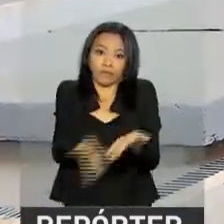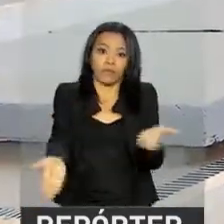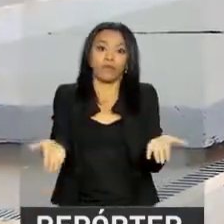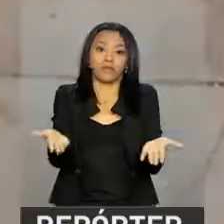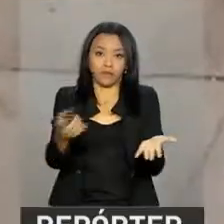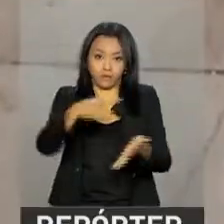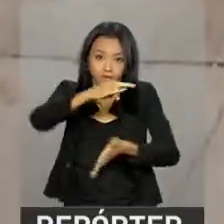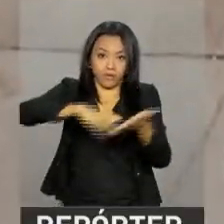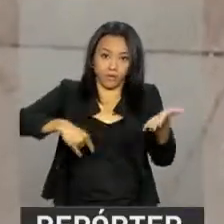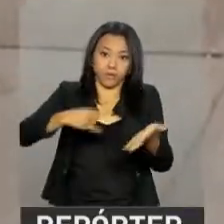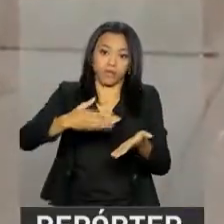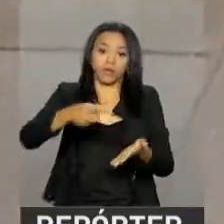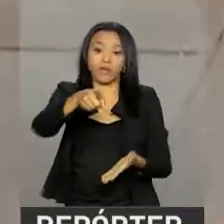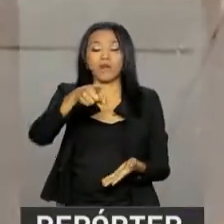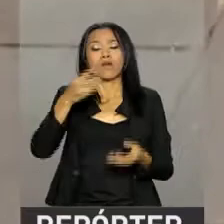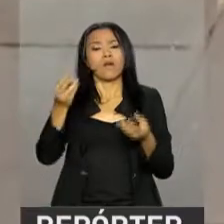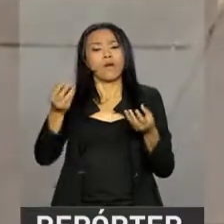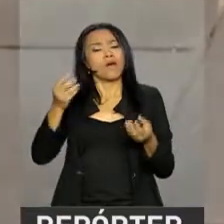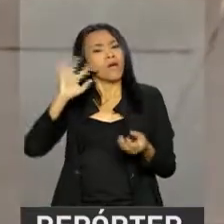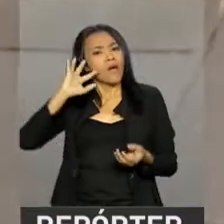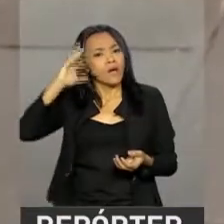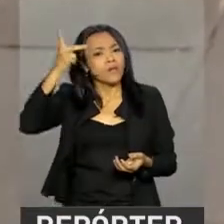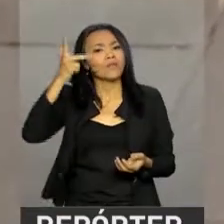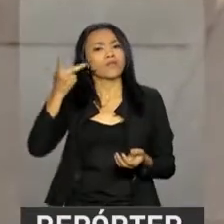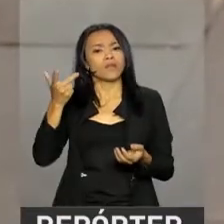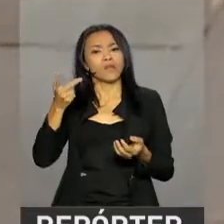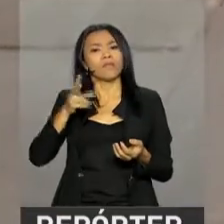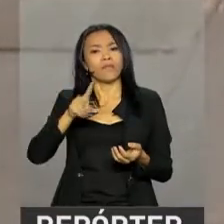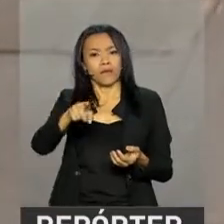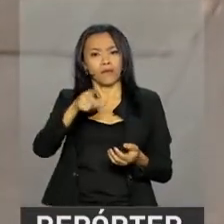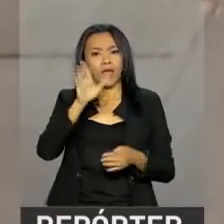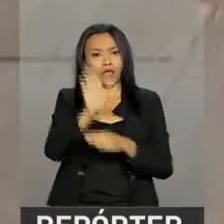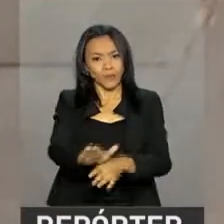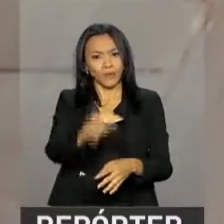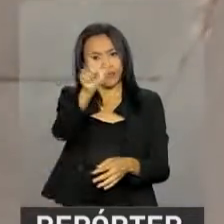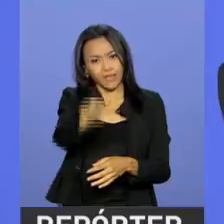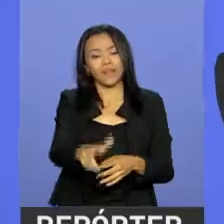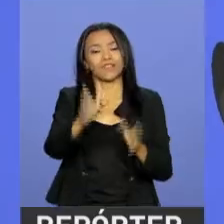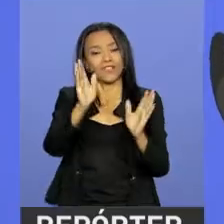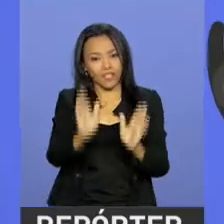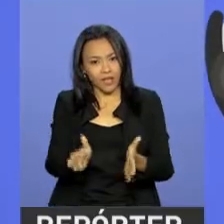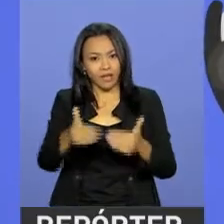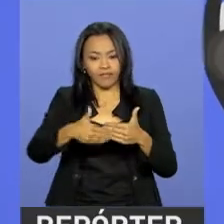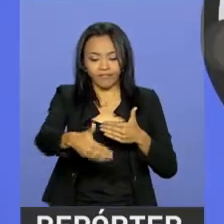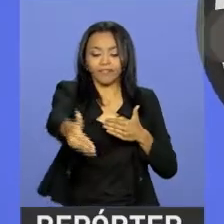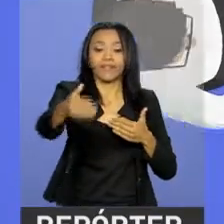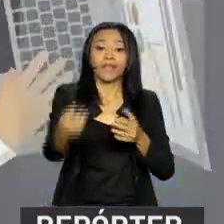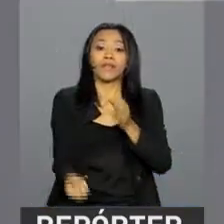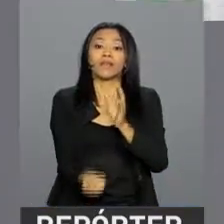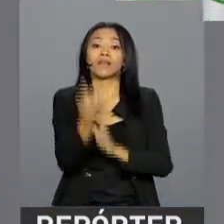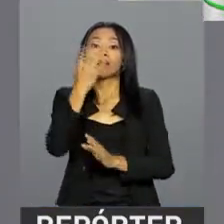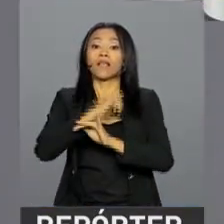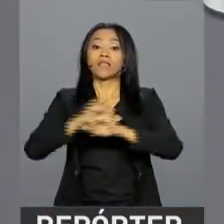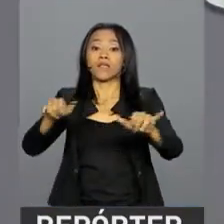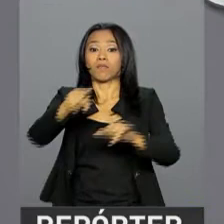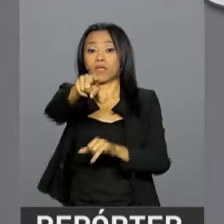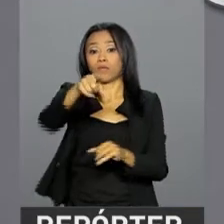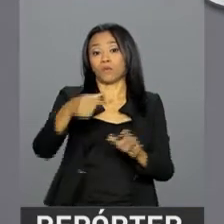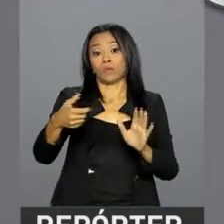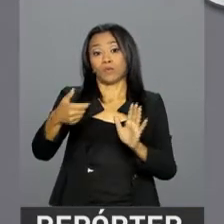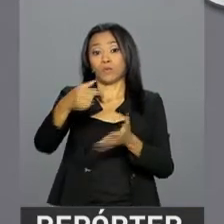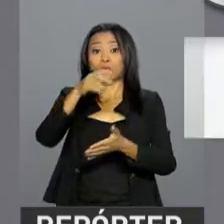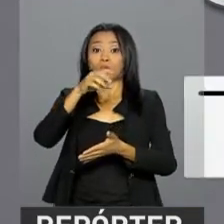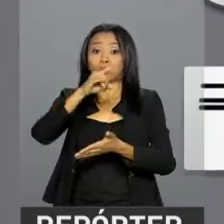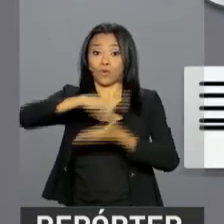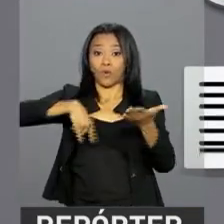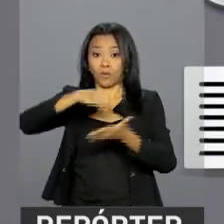em um ônibus uma solução para facilitar a vida do josevaldo está a caminho com o lançamento do documento nacional de